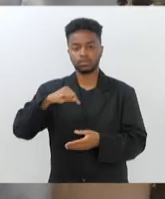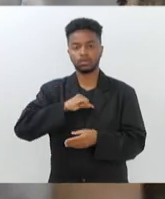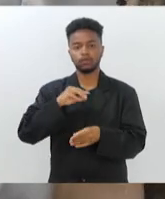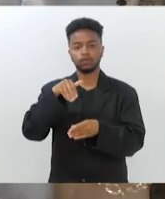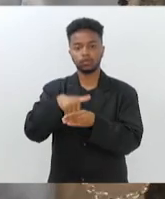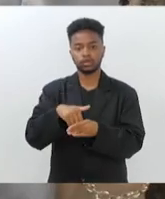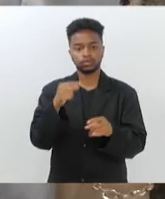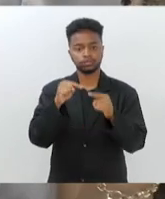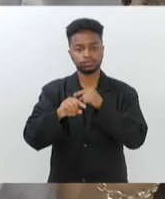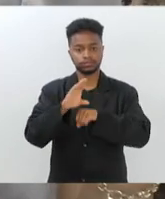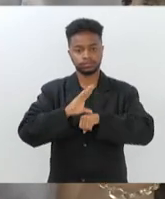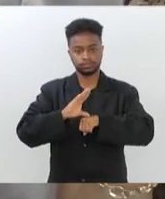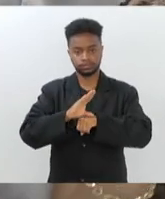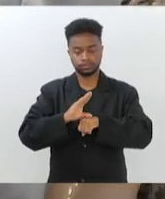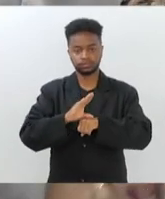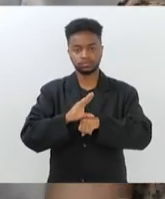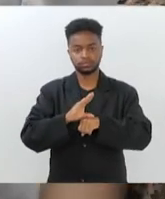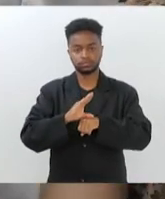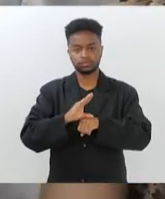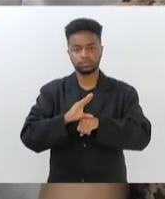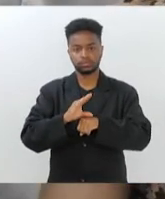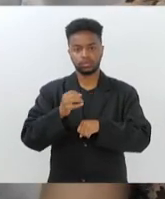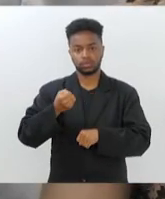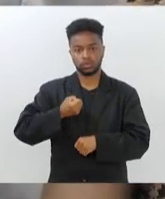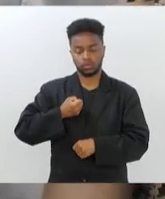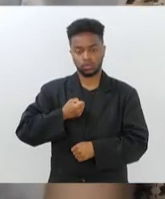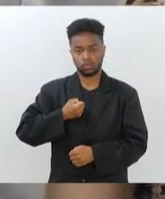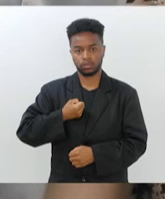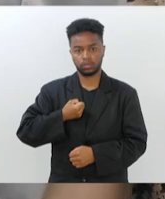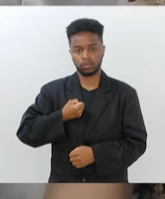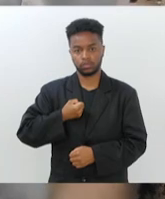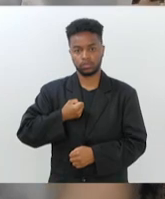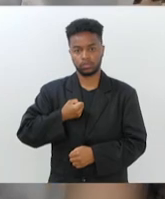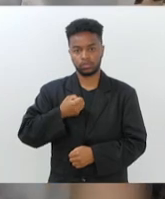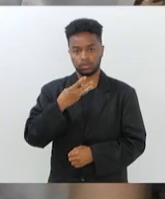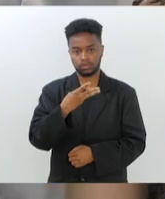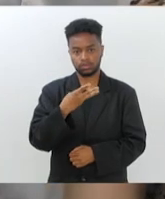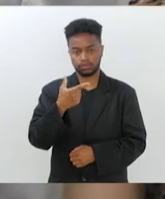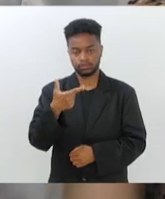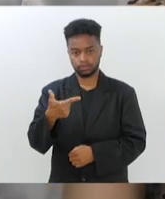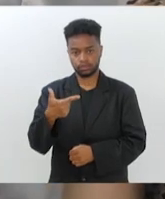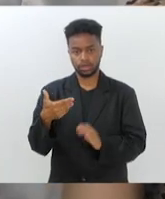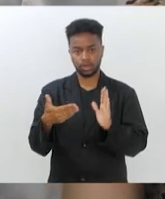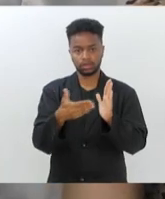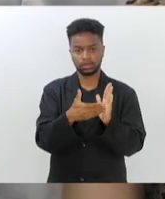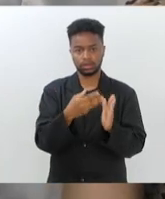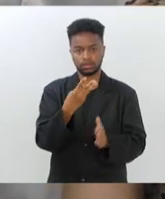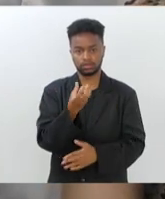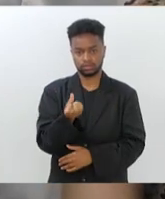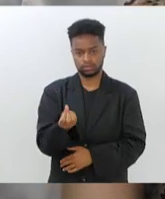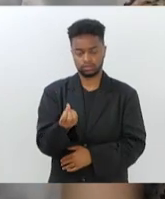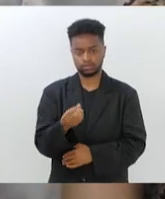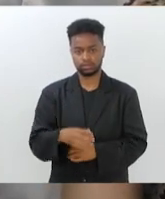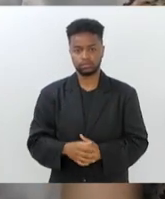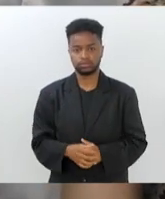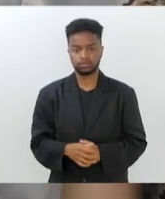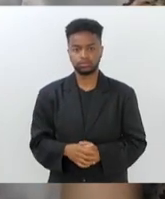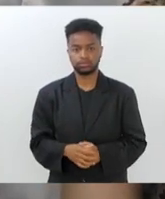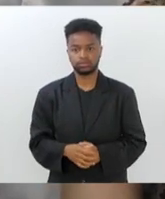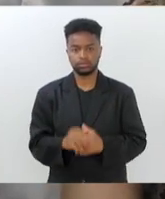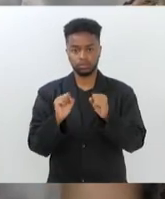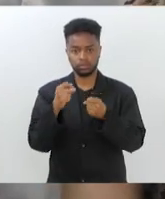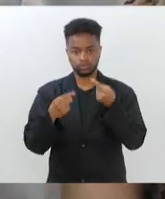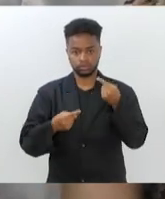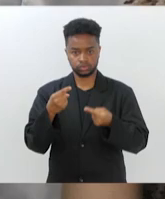pela inconstitucionalidade são dos item número 32 a 36 em